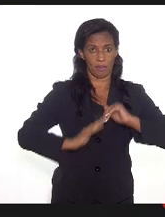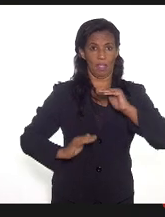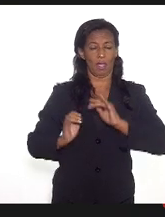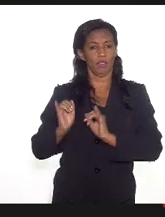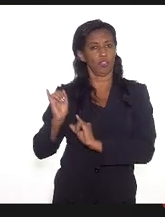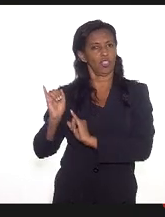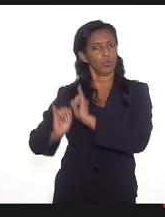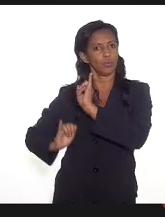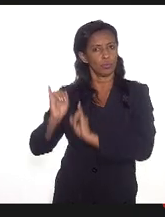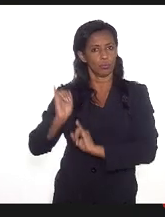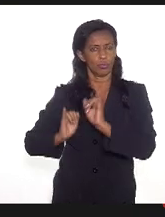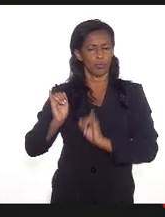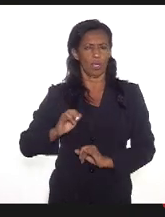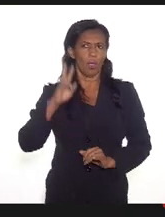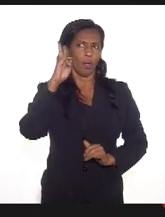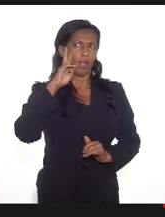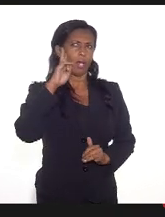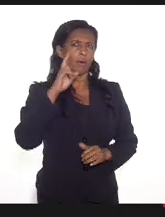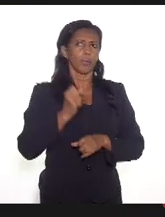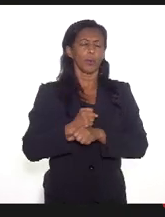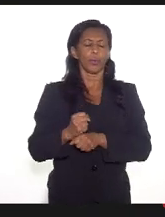Eu relembro que nos anos